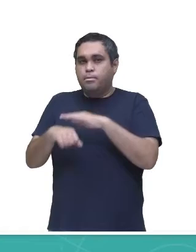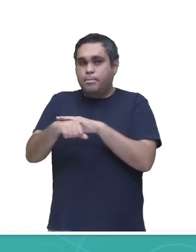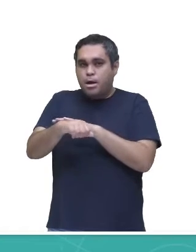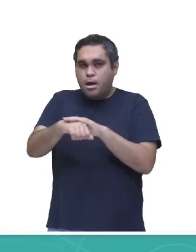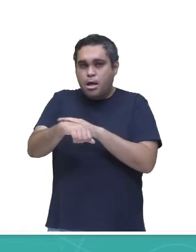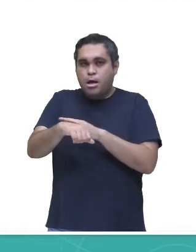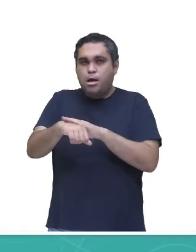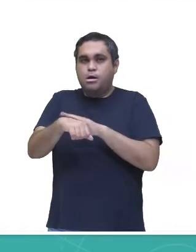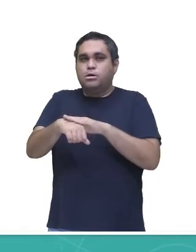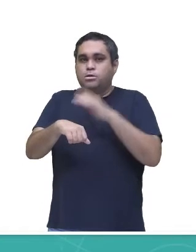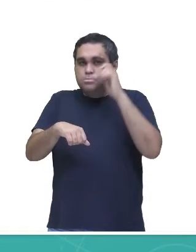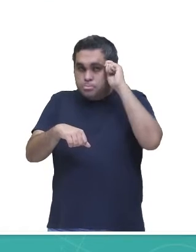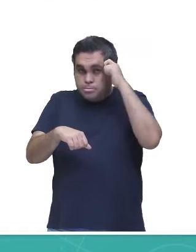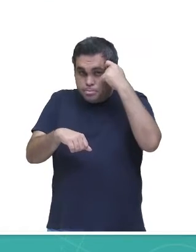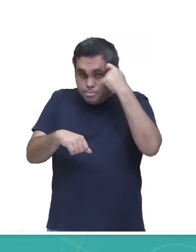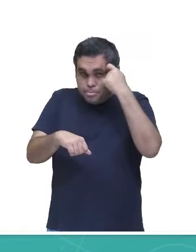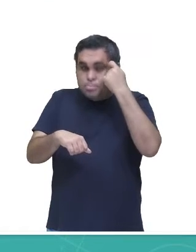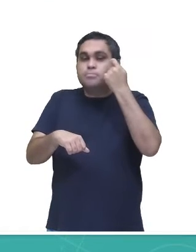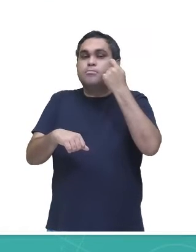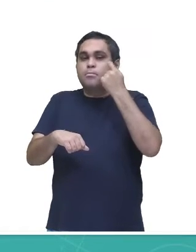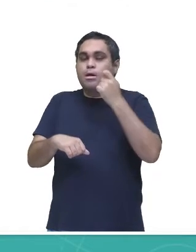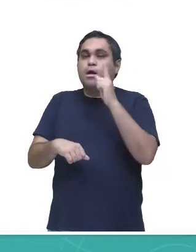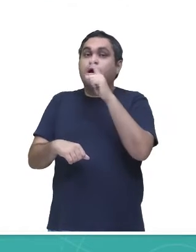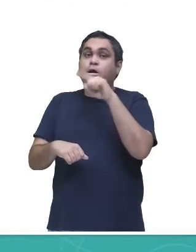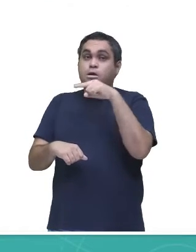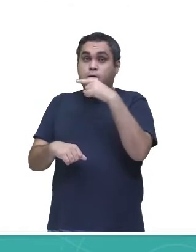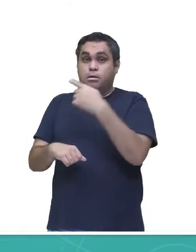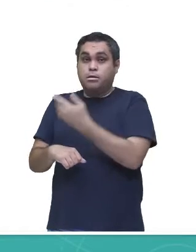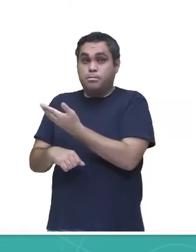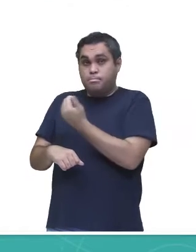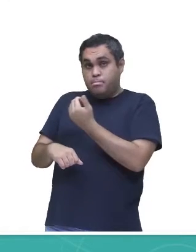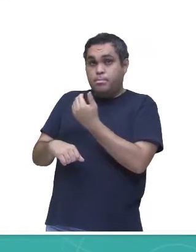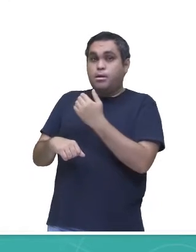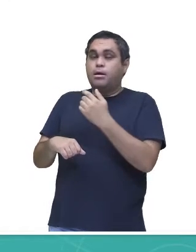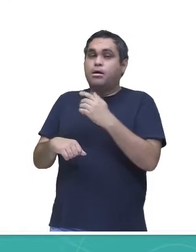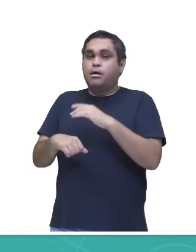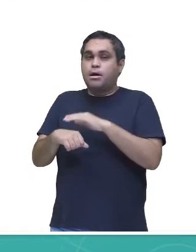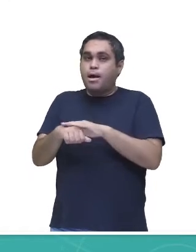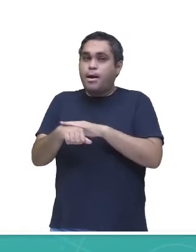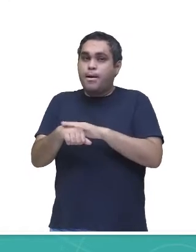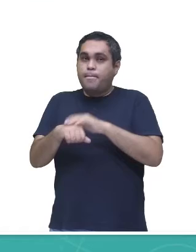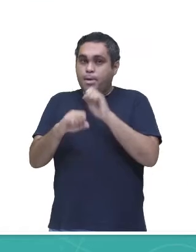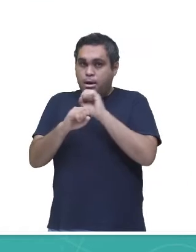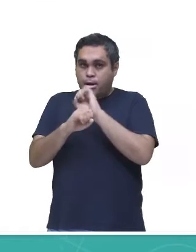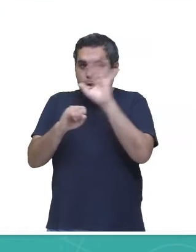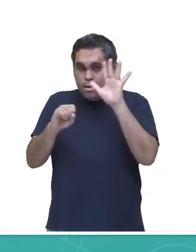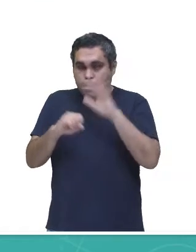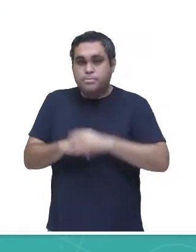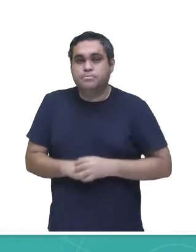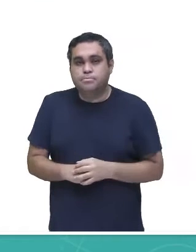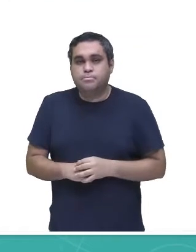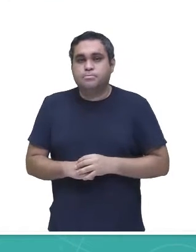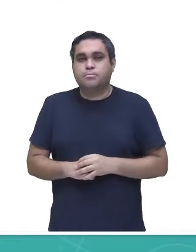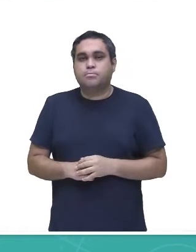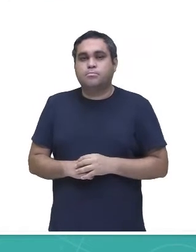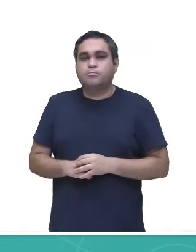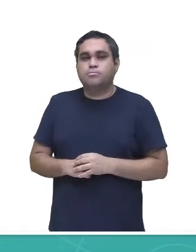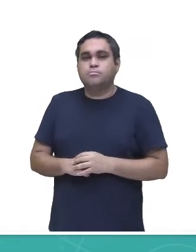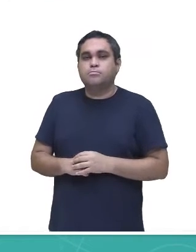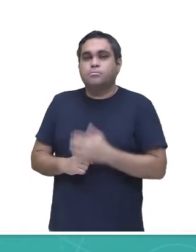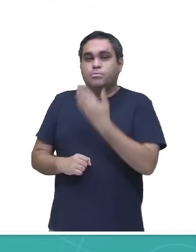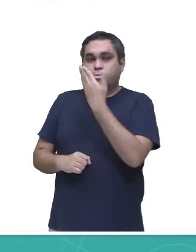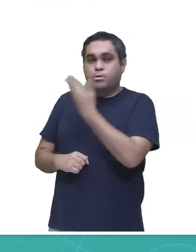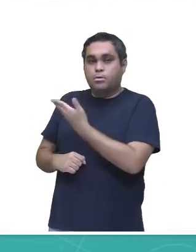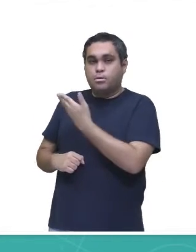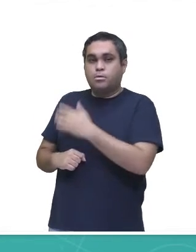negra, e aqui nós temos a pele clara, certo? E aí, você vai observar aí no esquema que nós temos aqui, ó, os